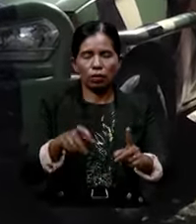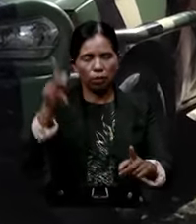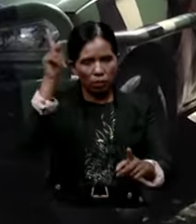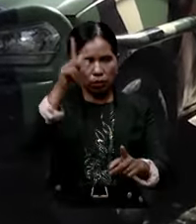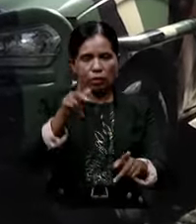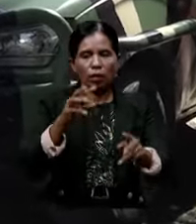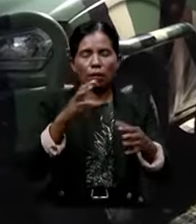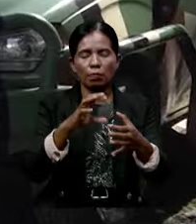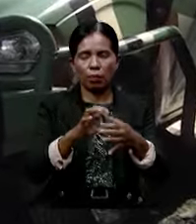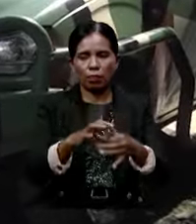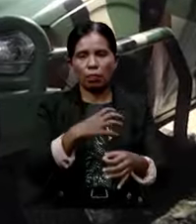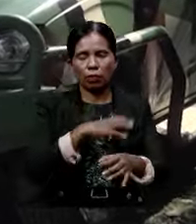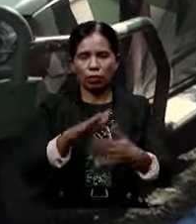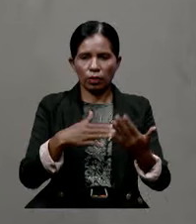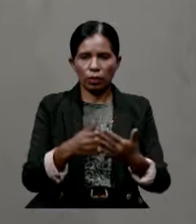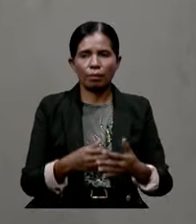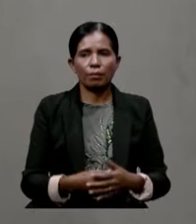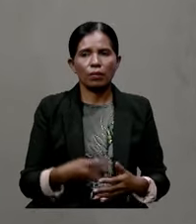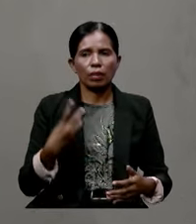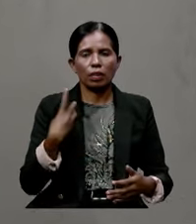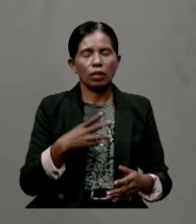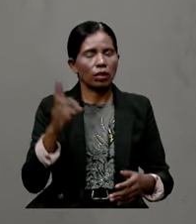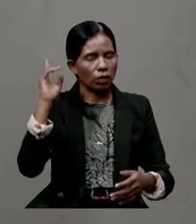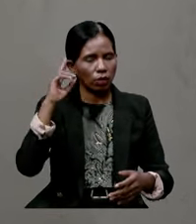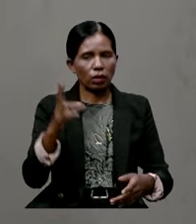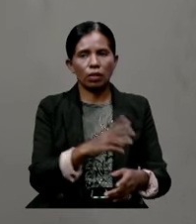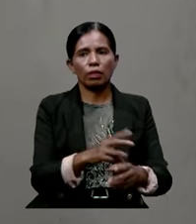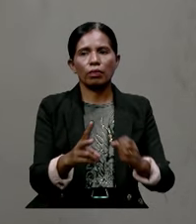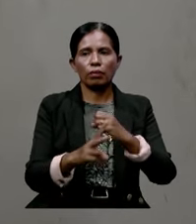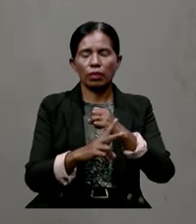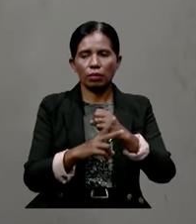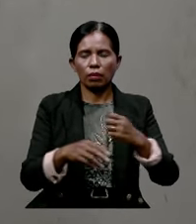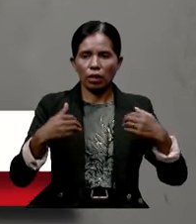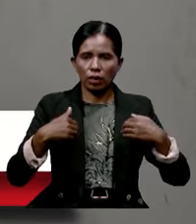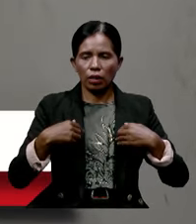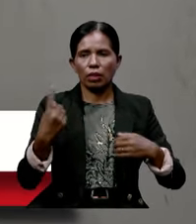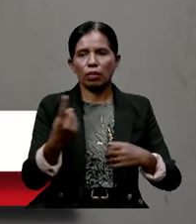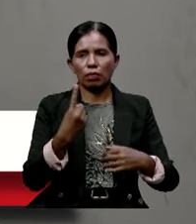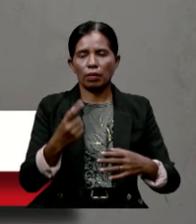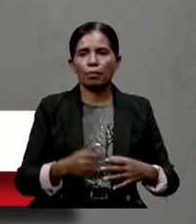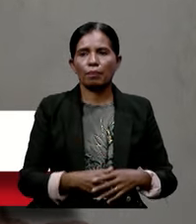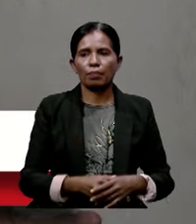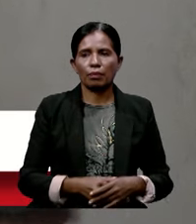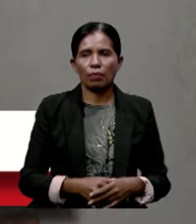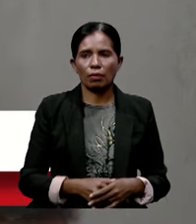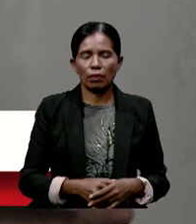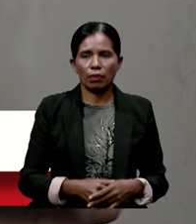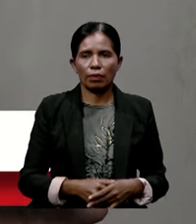do membro PNTL. Será taruto bebê depois vítima e a bebê liu ninha